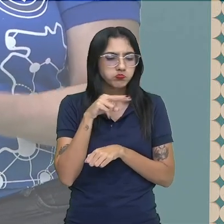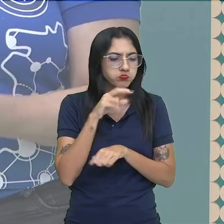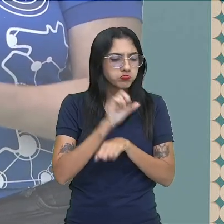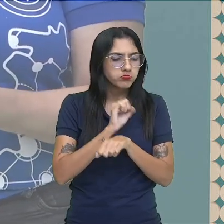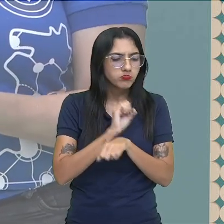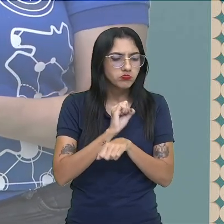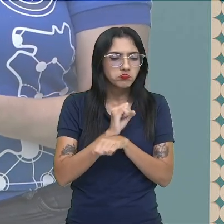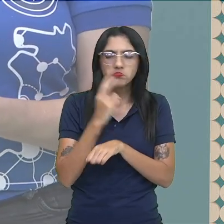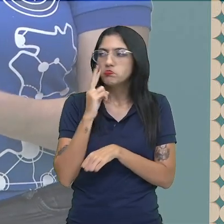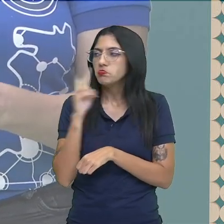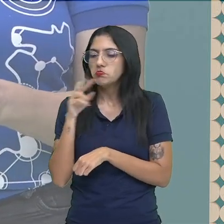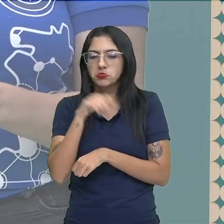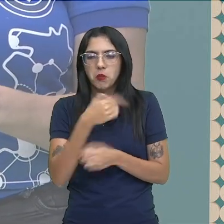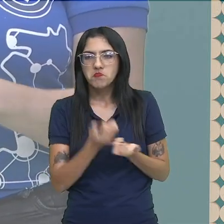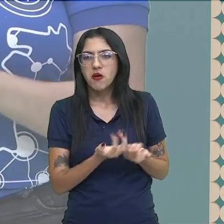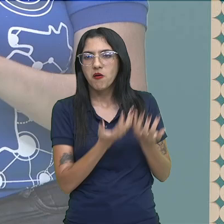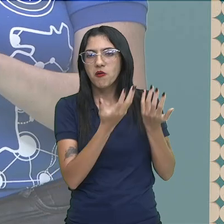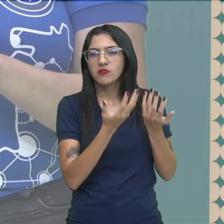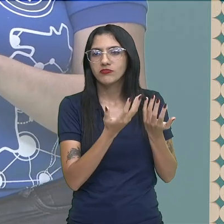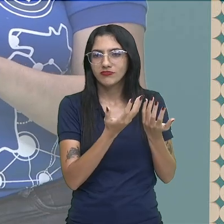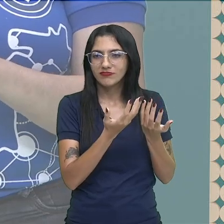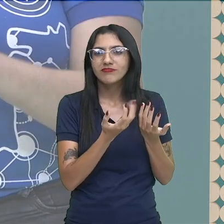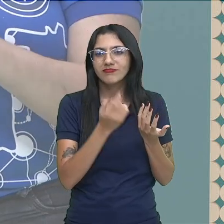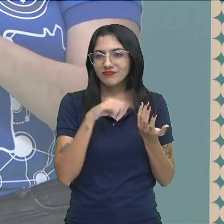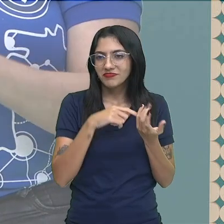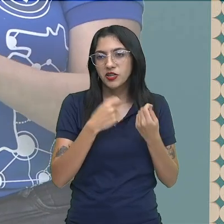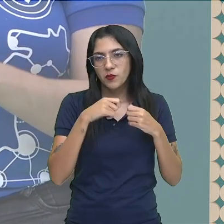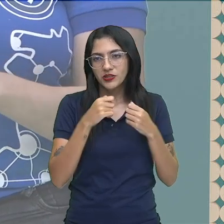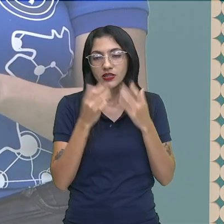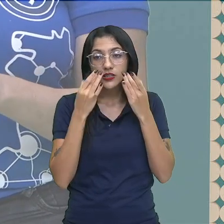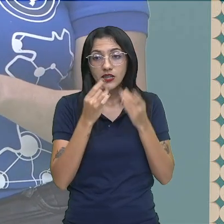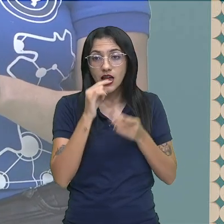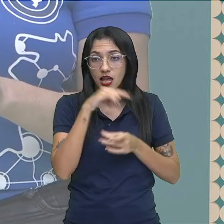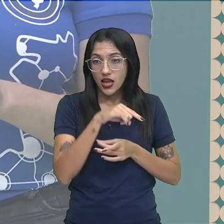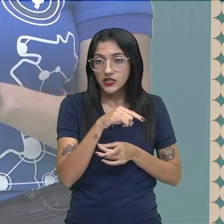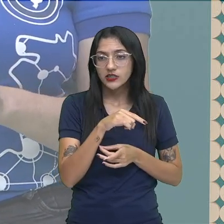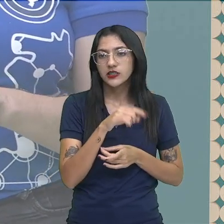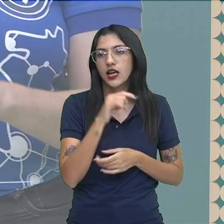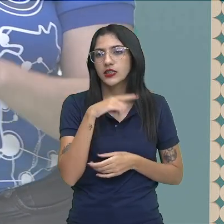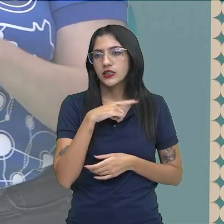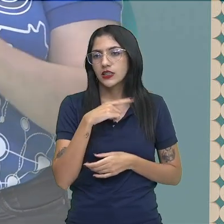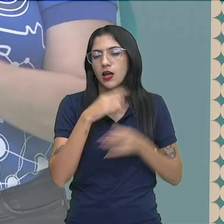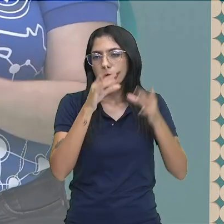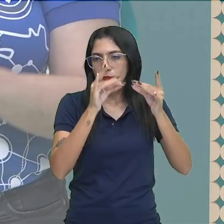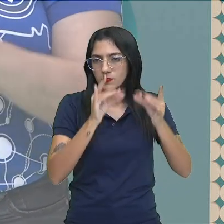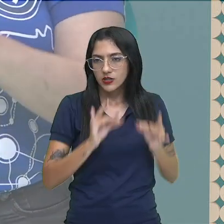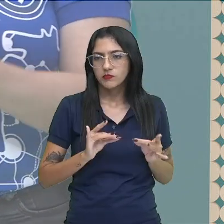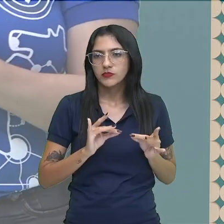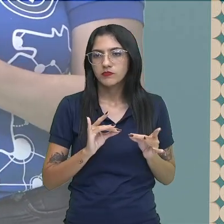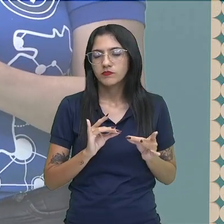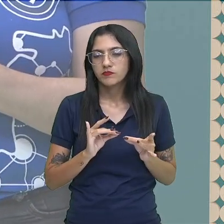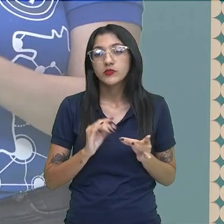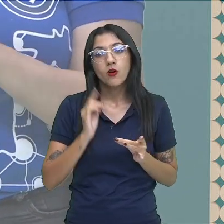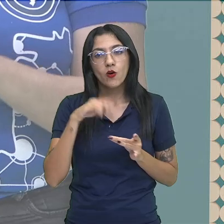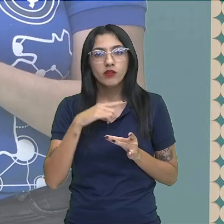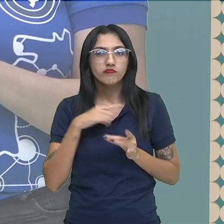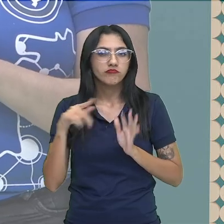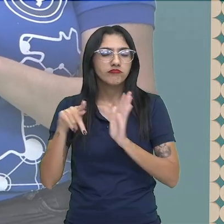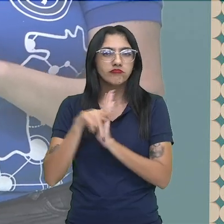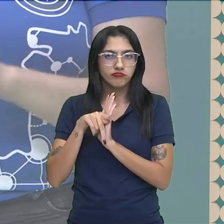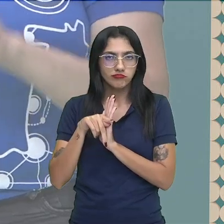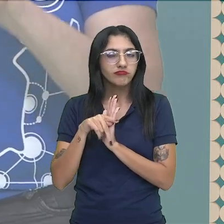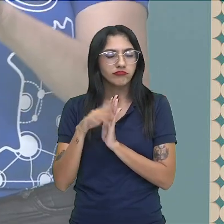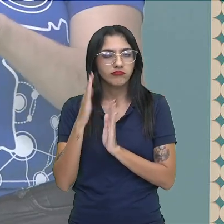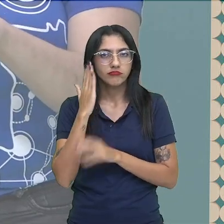todo o tempo que ele está lá, mas se você piscar, ele derrama, né? Então, é desse leite que estamos falando. Então, essa é restritiva,